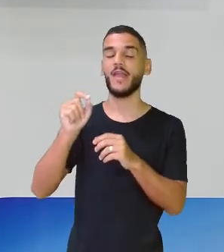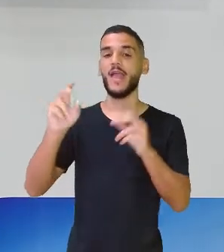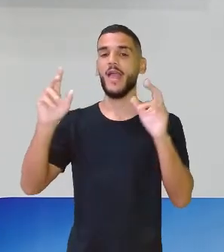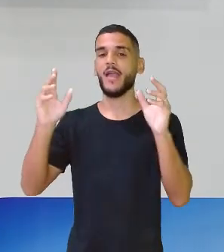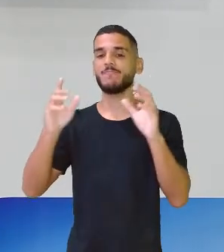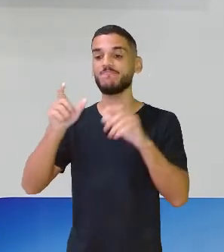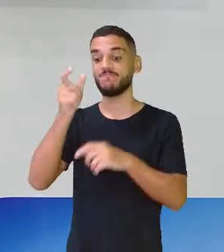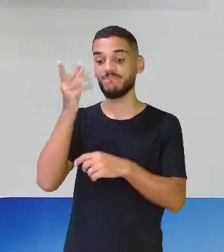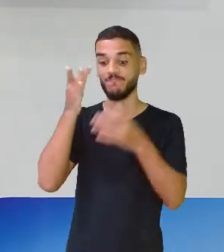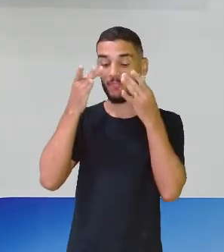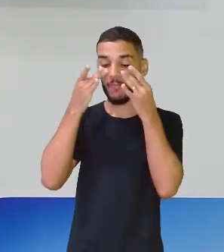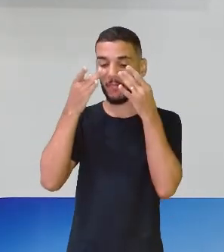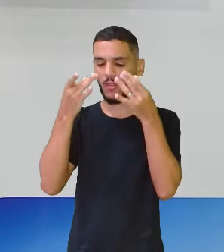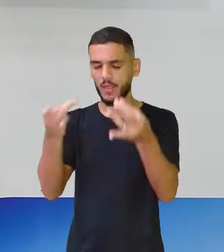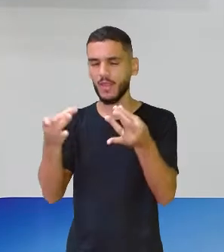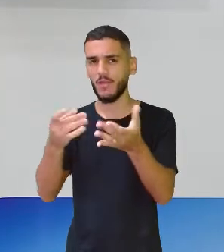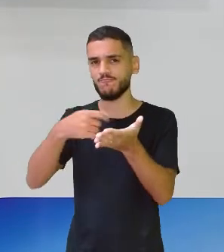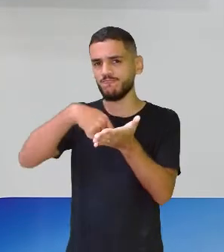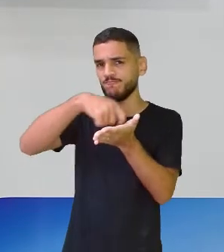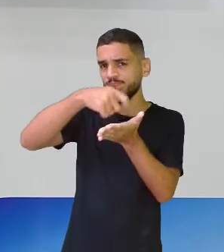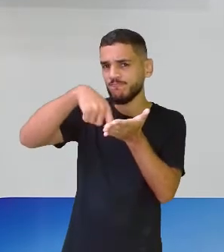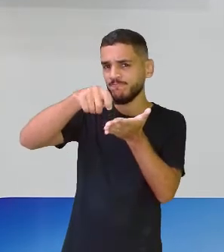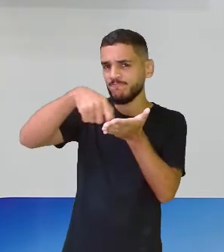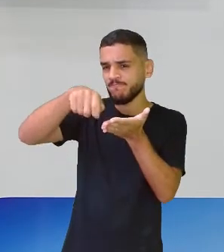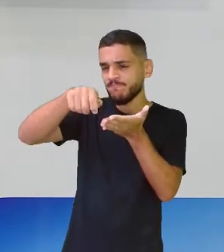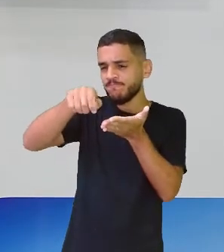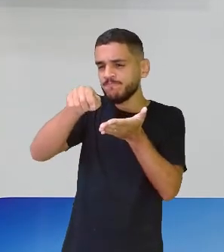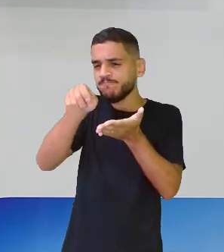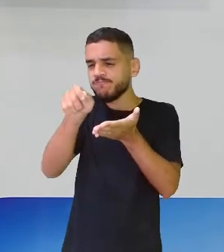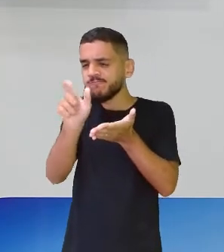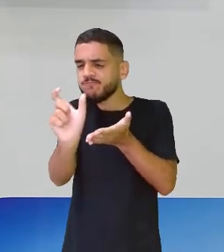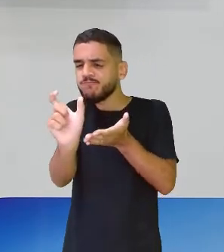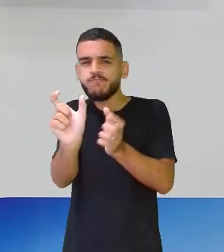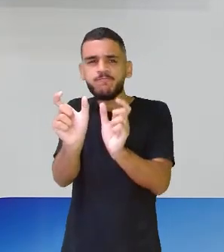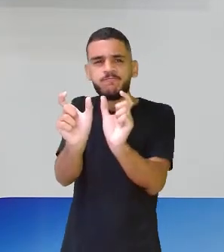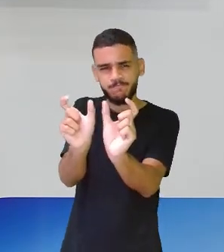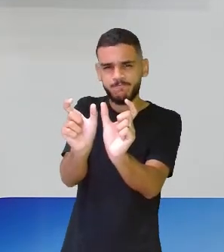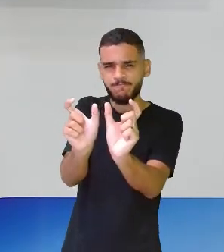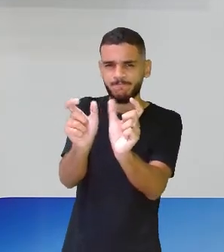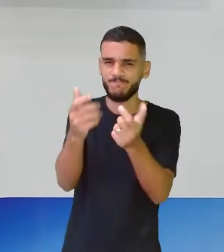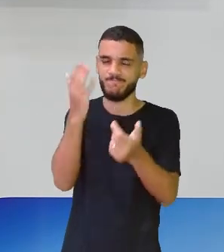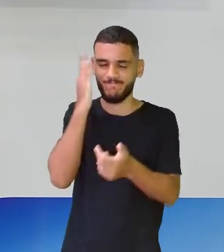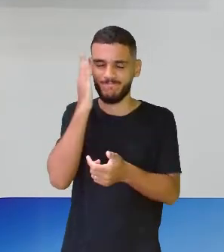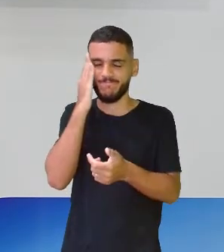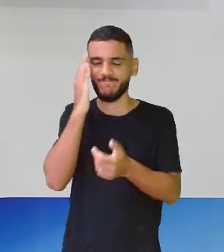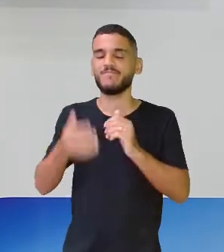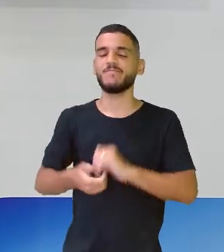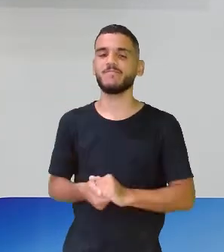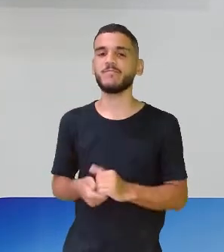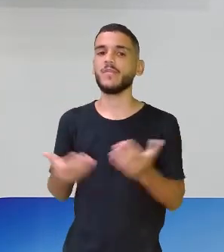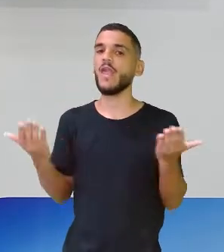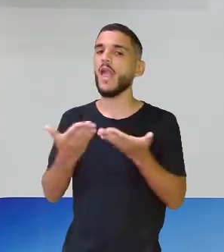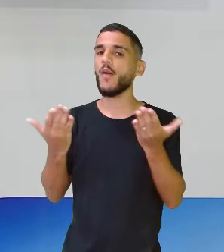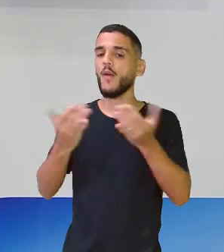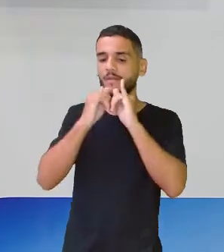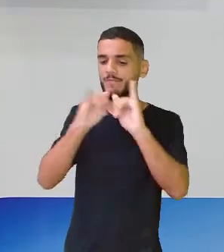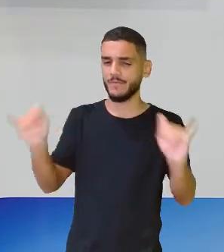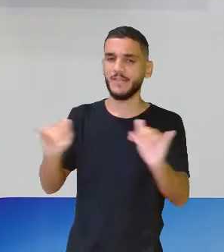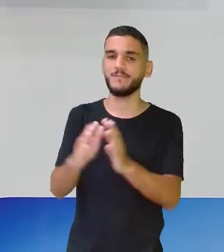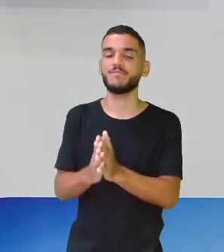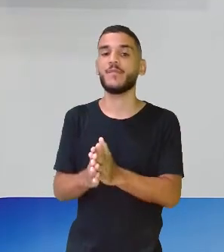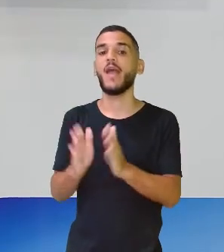as palavras, não é? Então, para iniciar, vamos pensar um pouquinho nos nossos recados. A gente já sabe, a aula começa